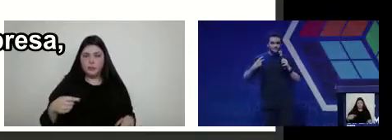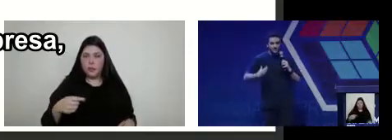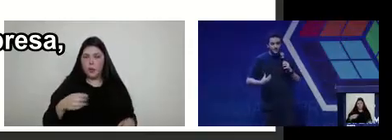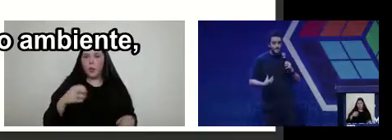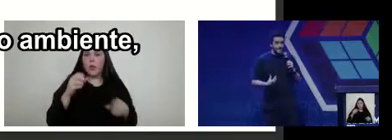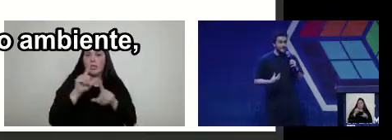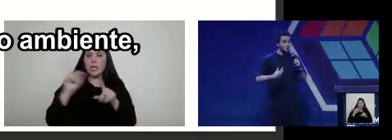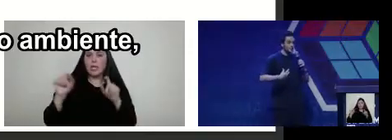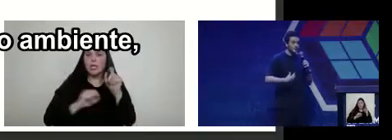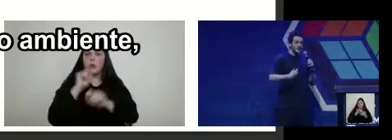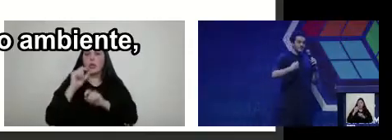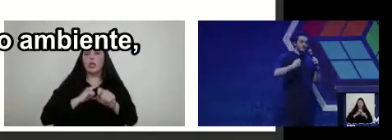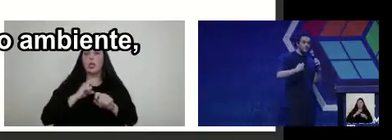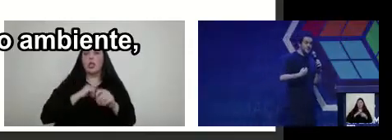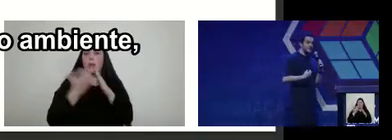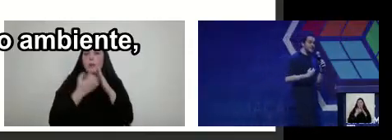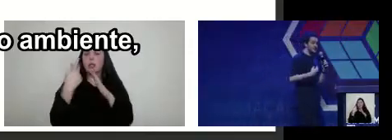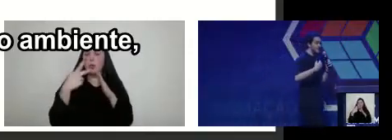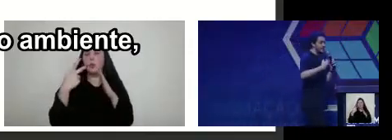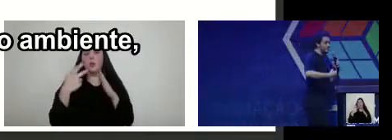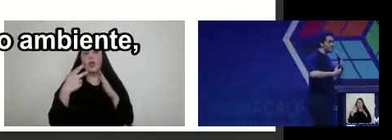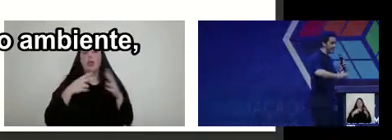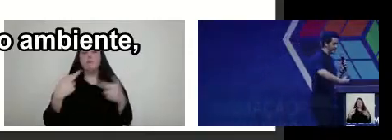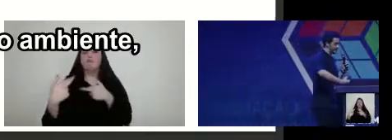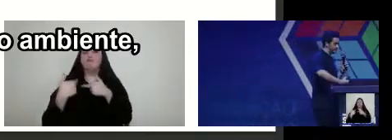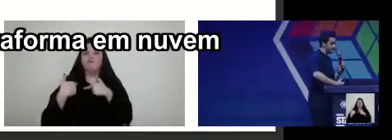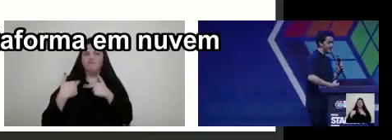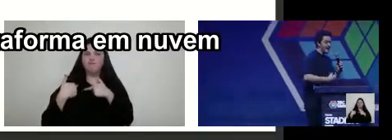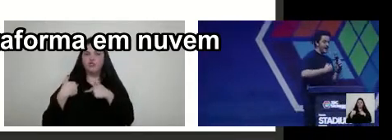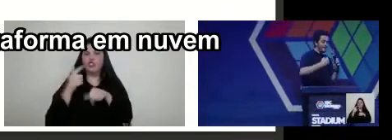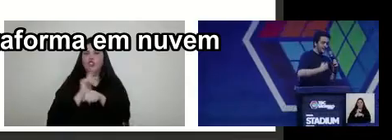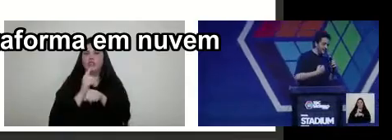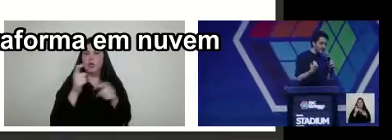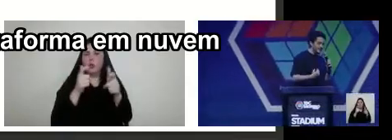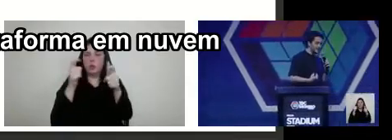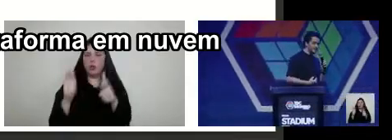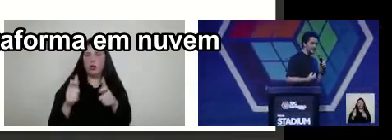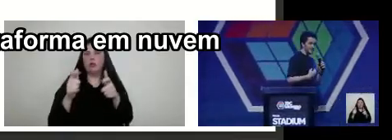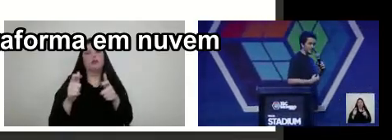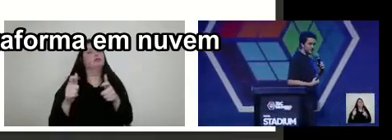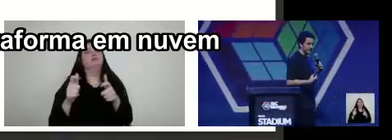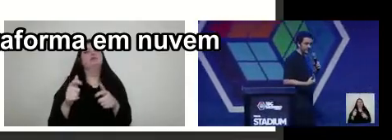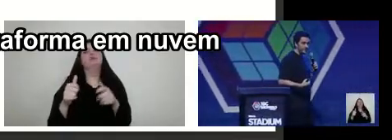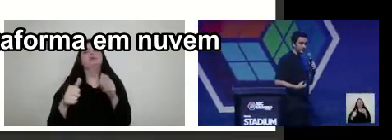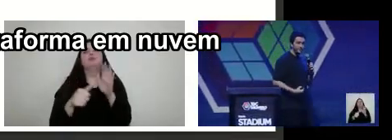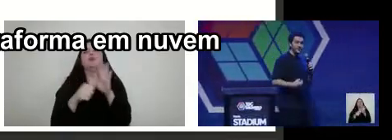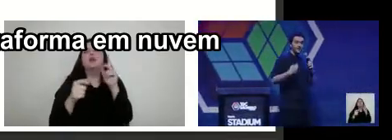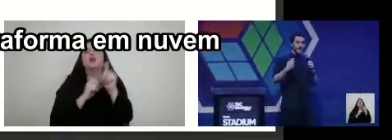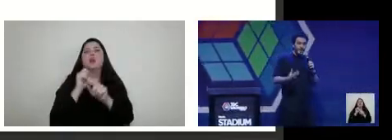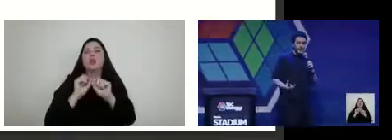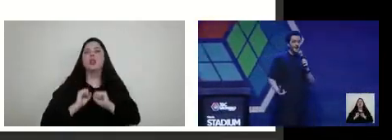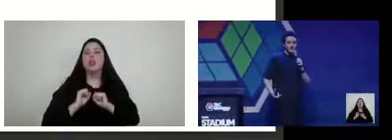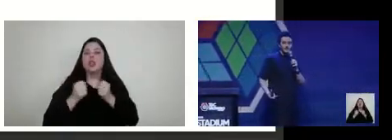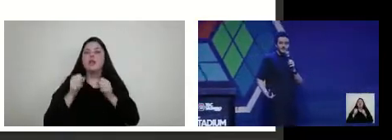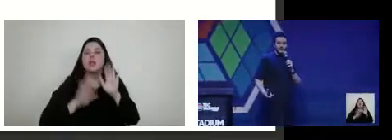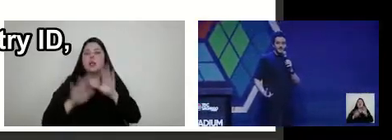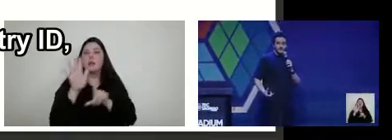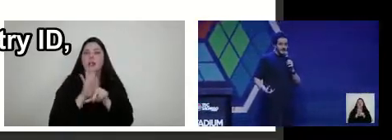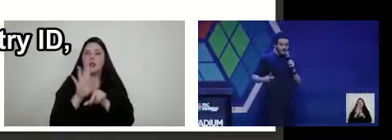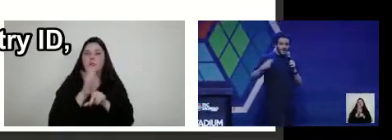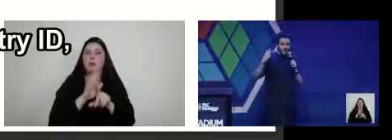tem na sua empresa toda a responsabilidade de gerir o ambiente, a primeira linha de defesa na nossa plataforma em nuvem é o